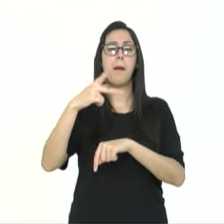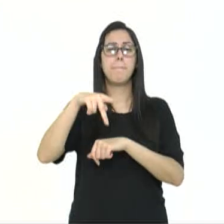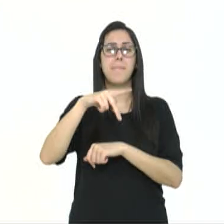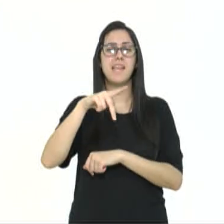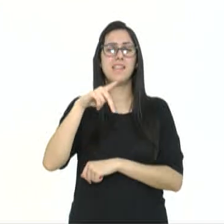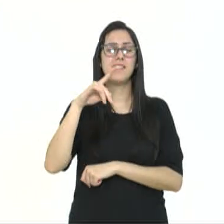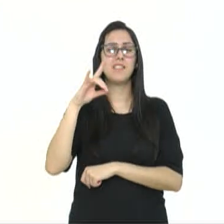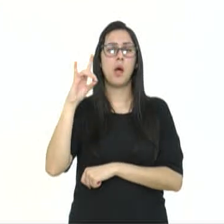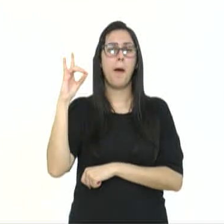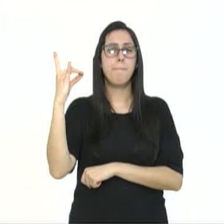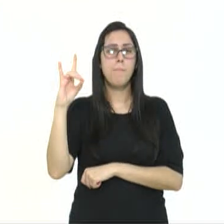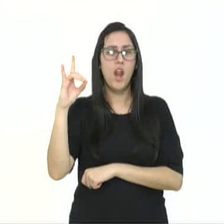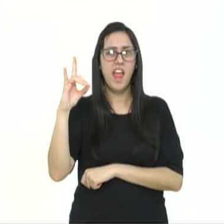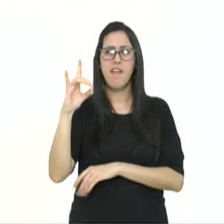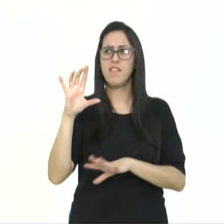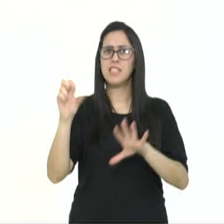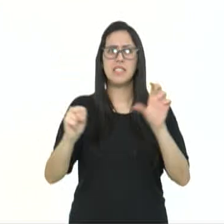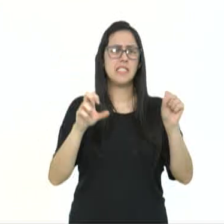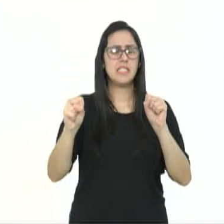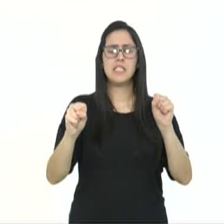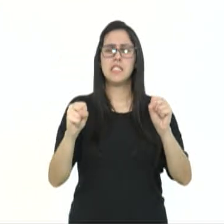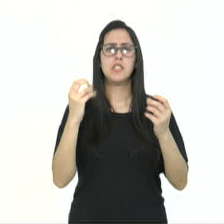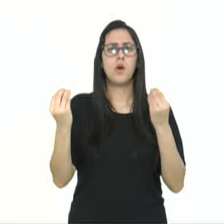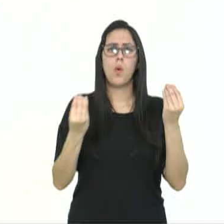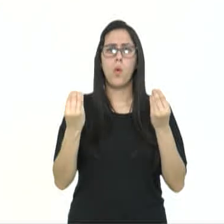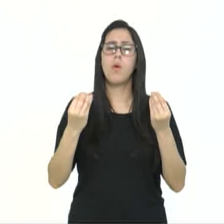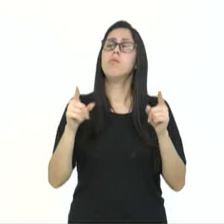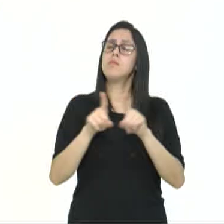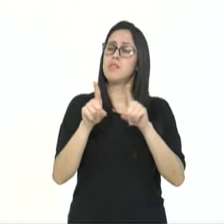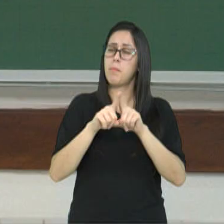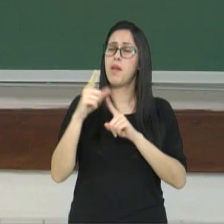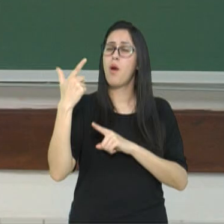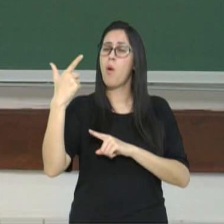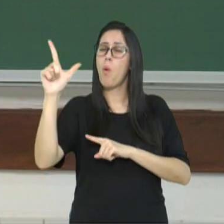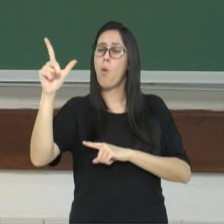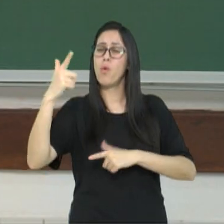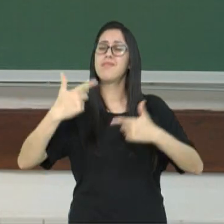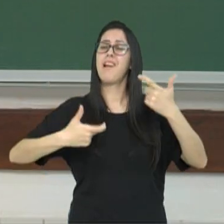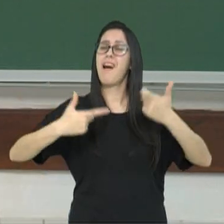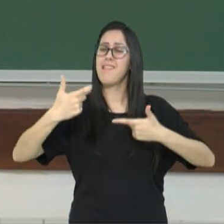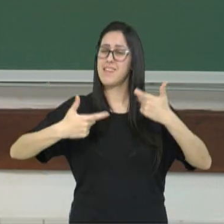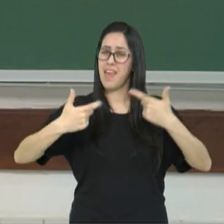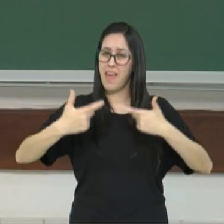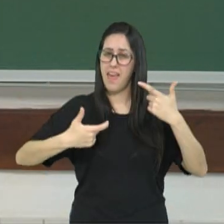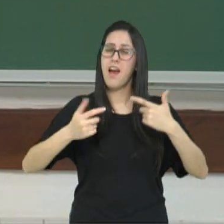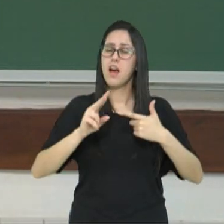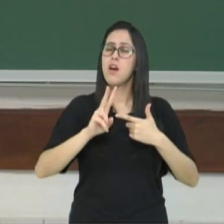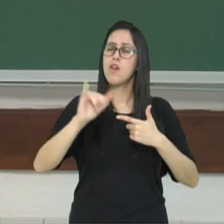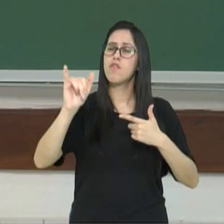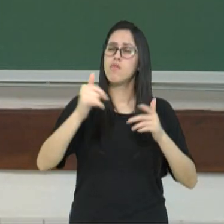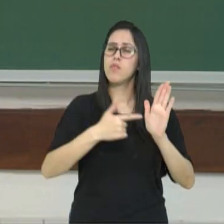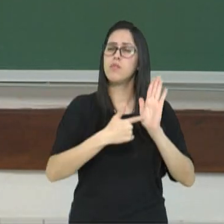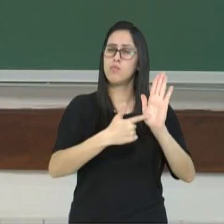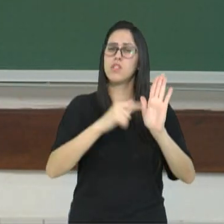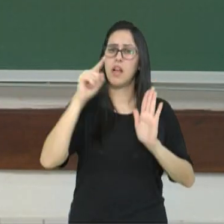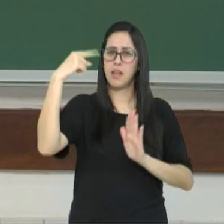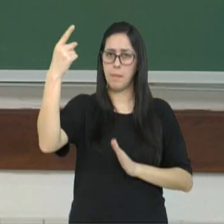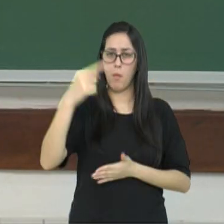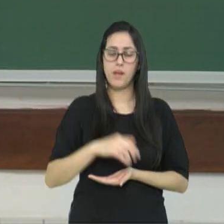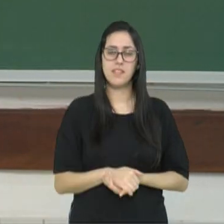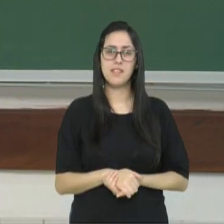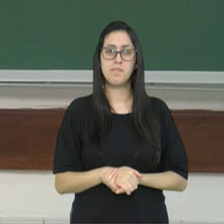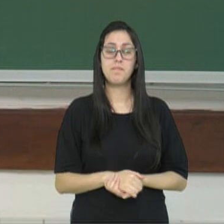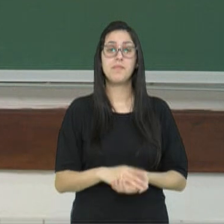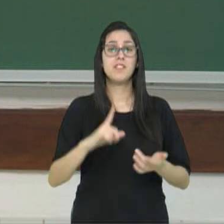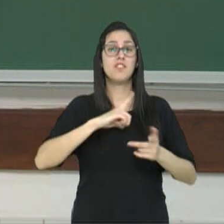uma parte do território paraguaio, que isso vai motivar uma outra guerra, a qual vocês estudarão a posteriori. Então haviam